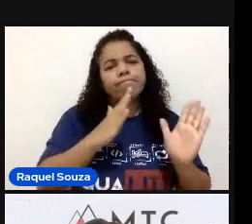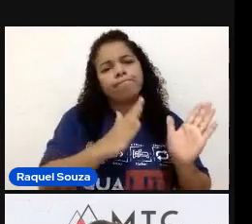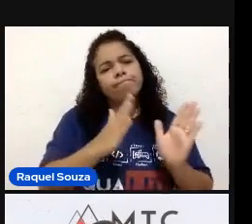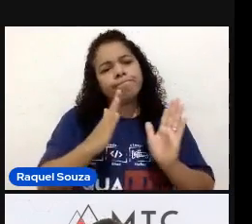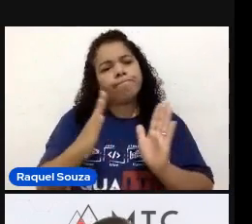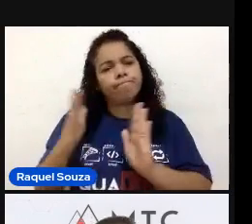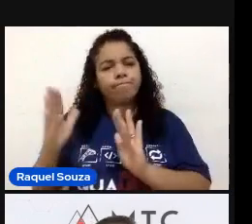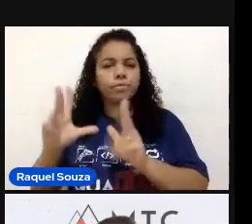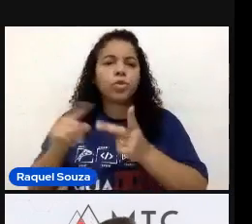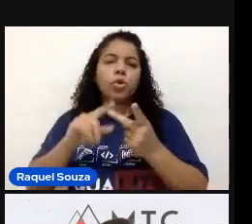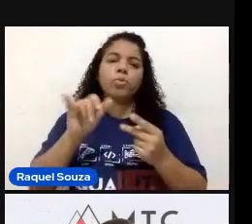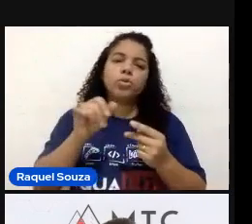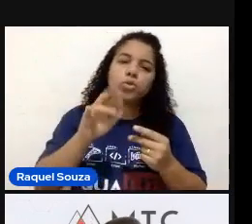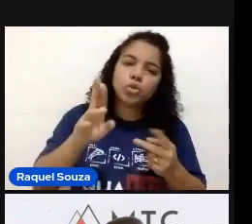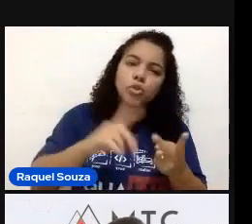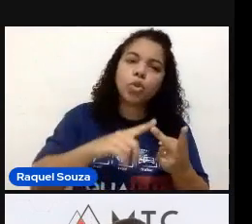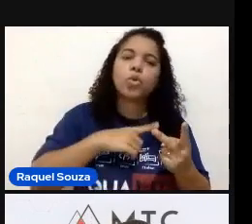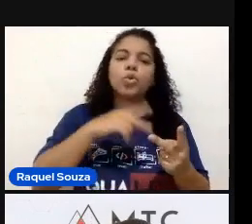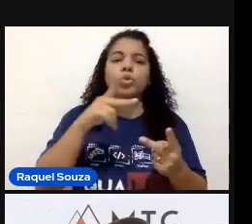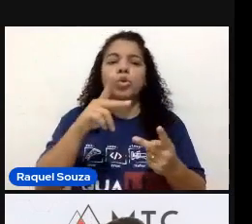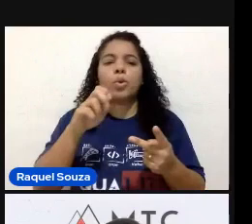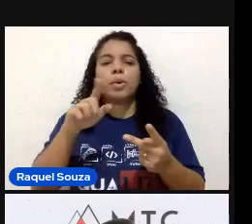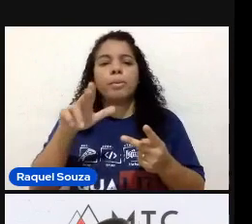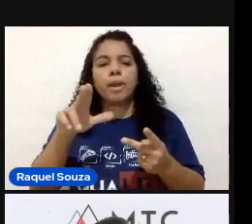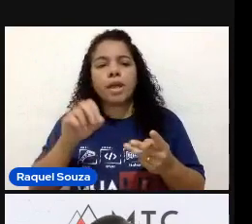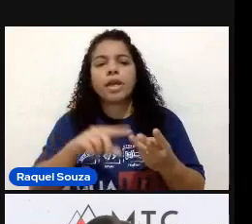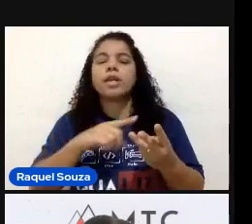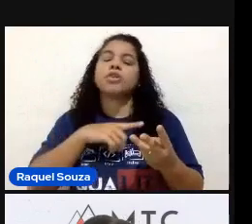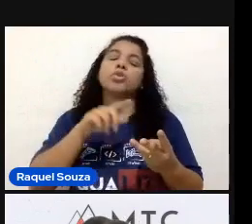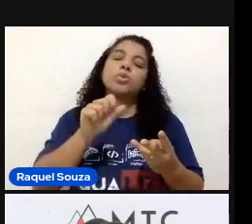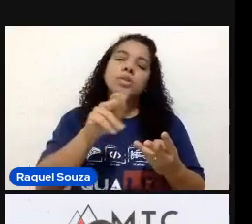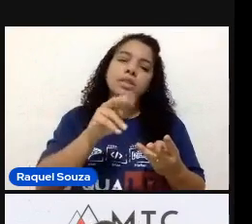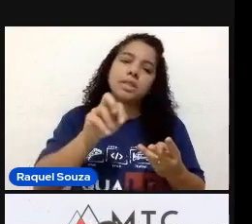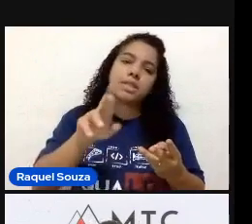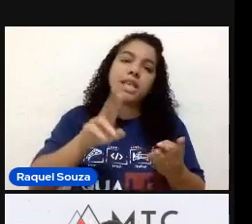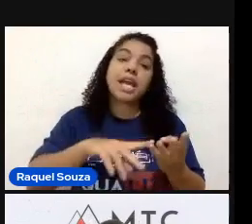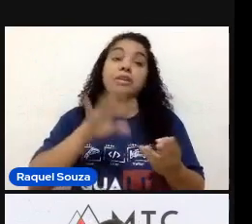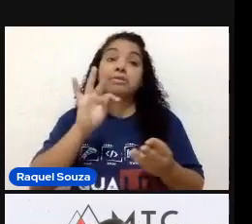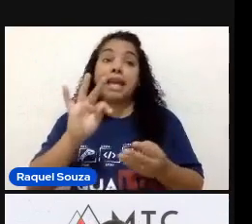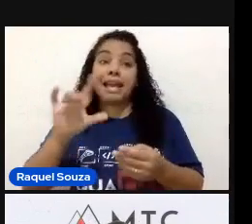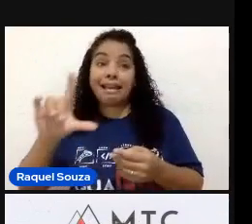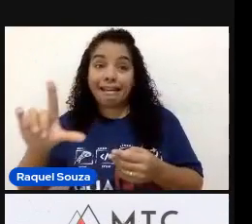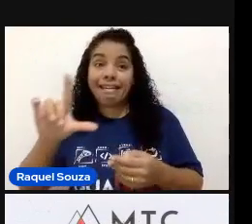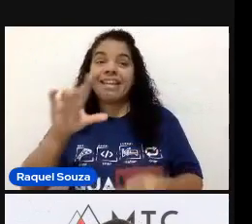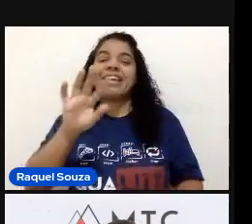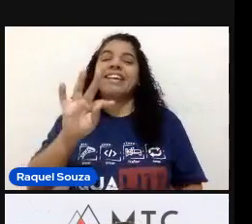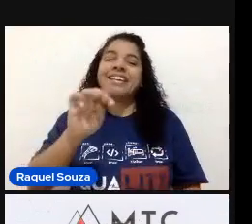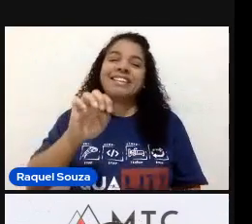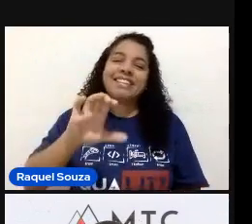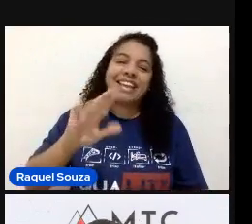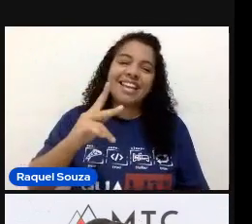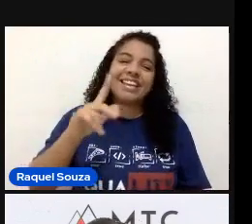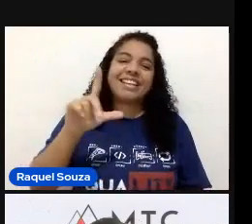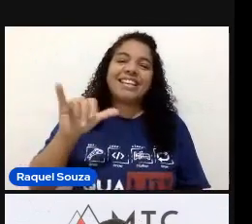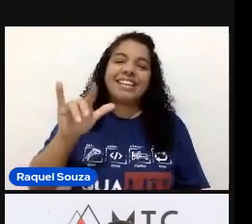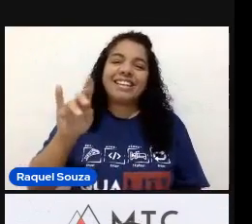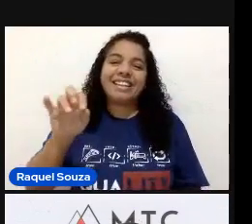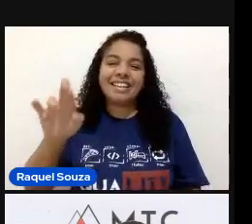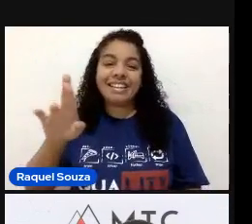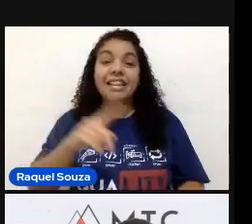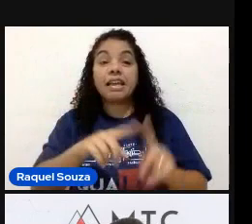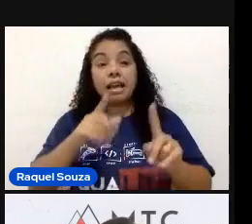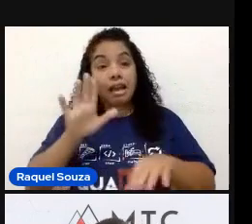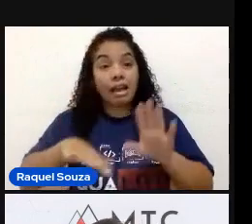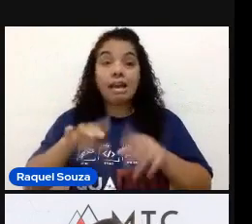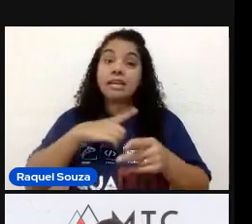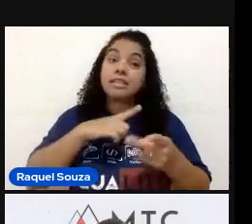como júnior, pleno, sênior, tech leader. Então, assim, às vezes eu estou com um cargo, às